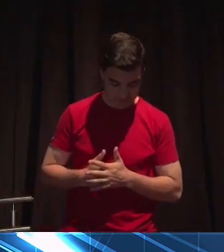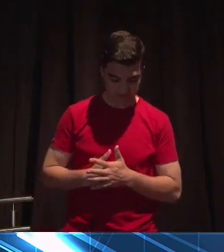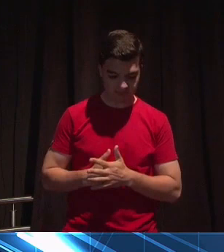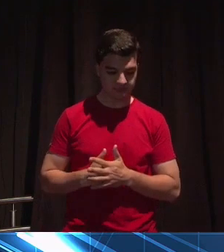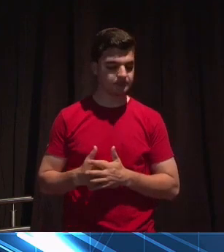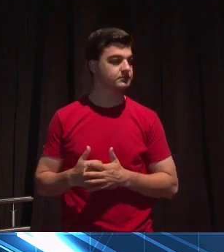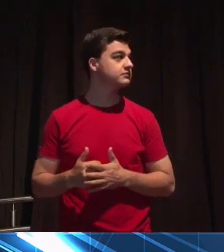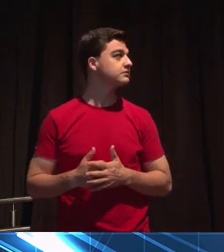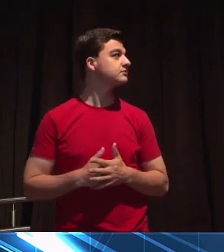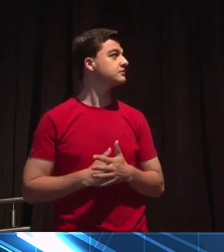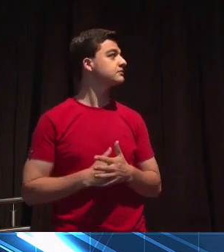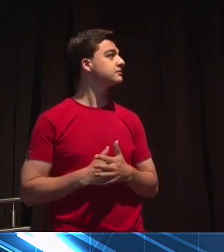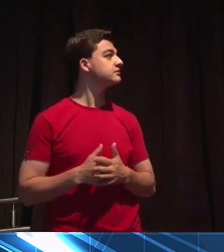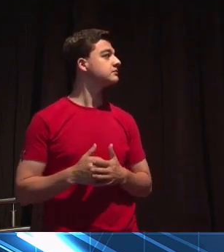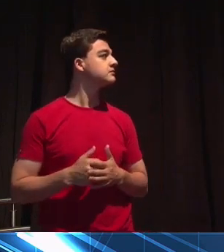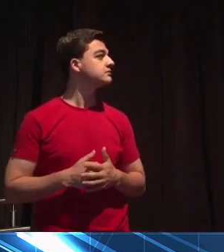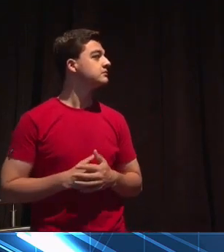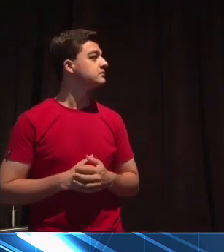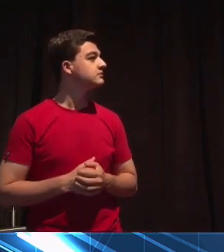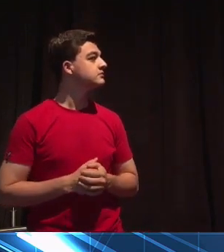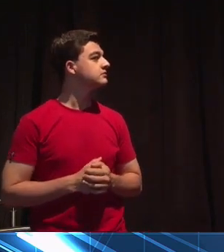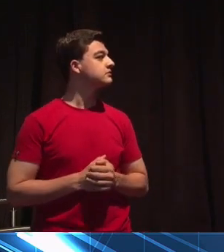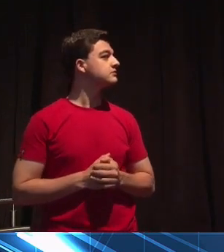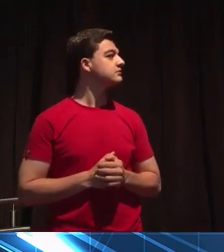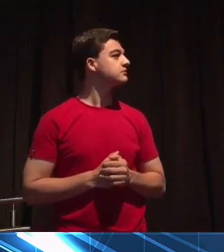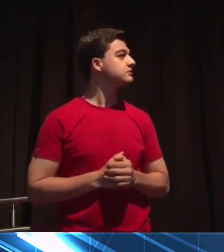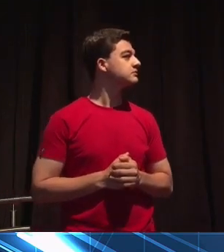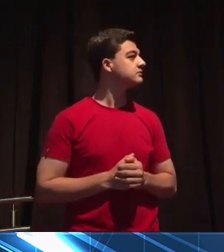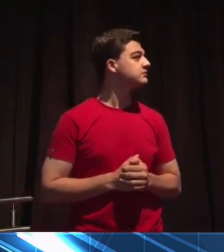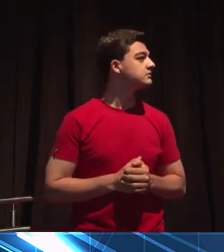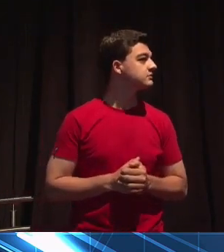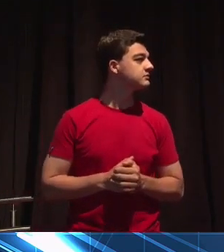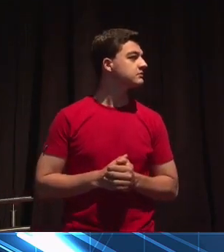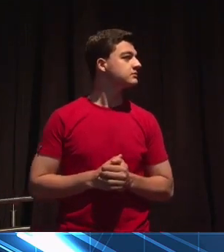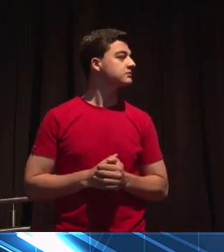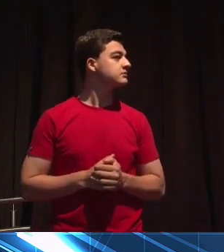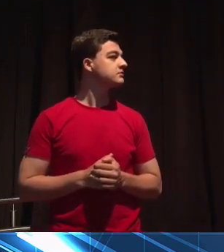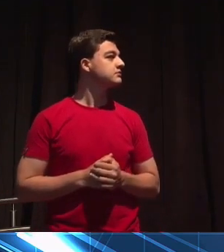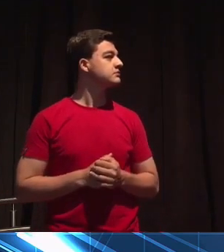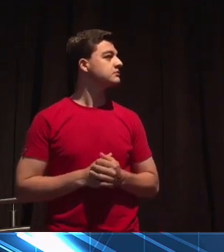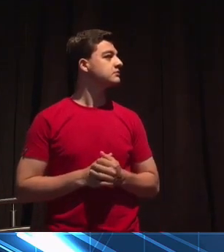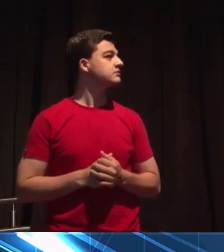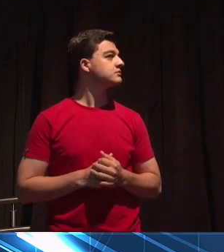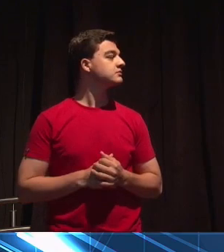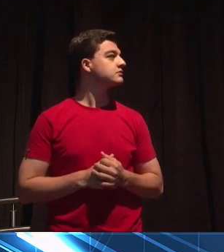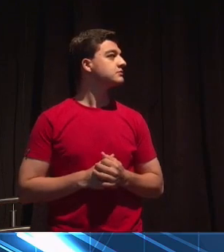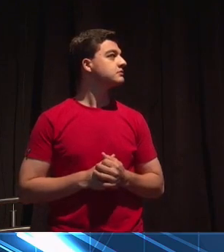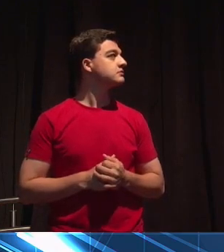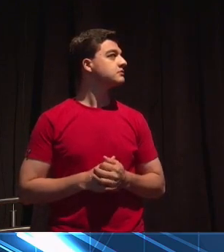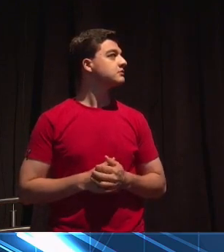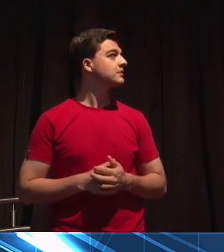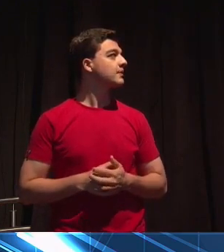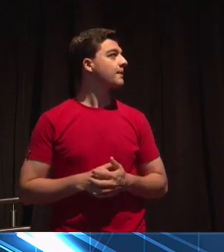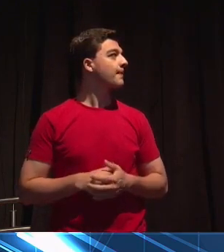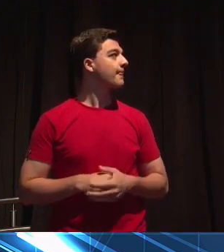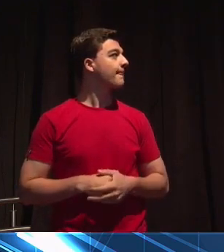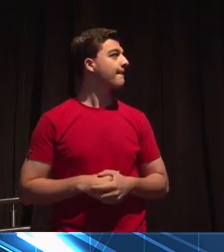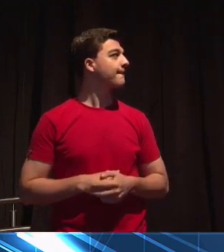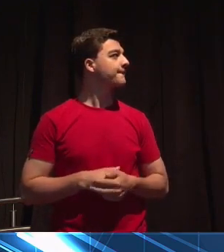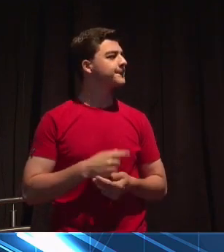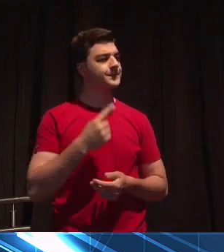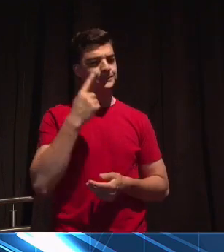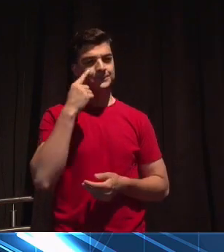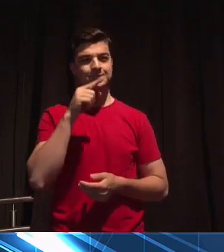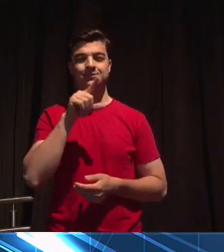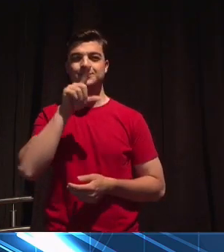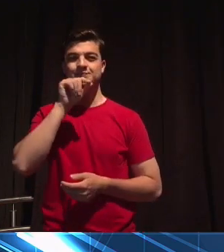exemplo para Dino DB que é completamente diferente é outro paradigma de de banco de dados então tem esse Twitch